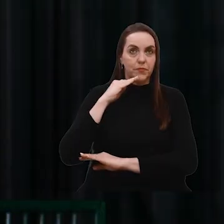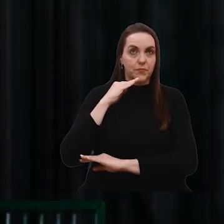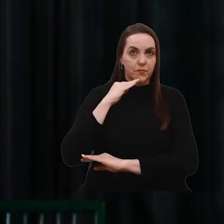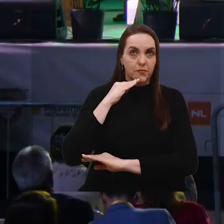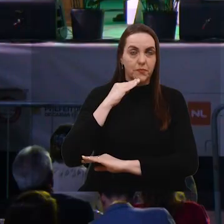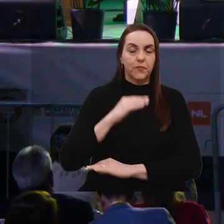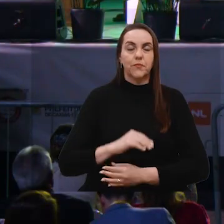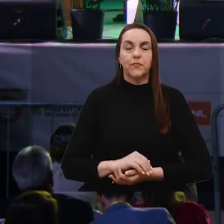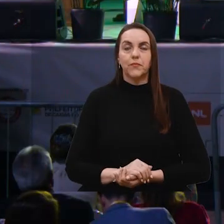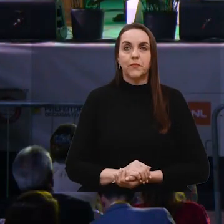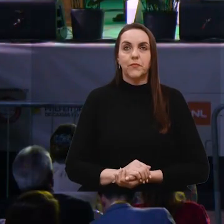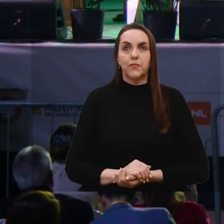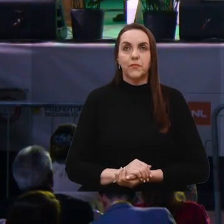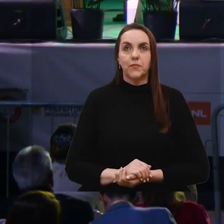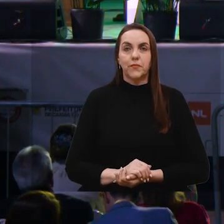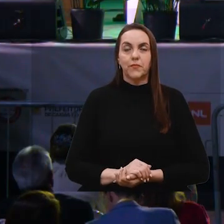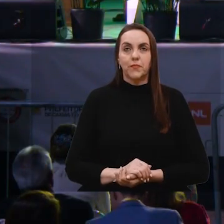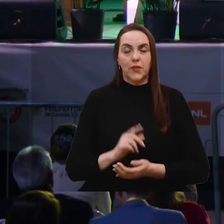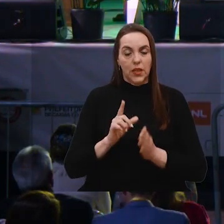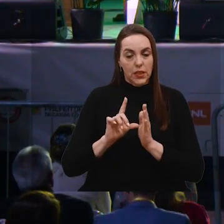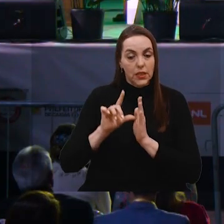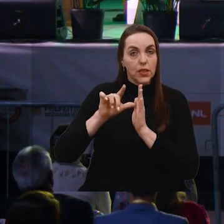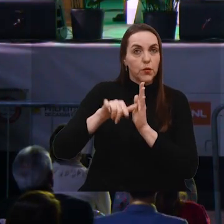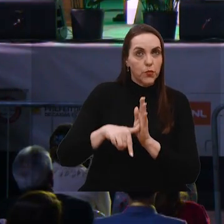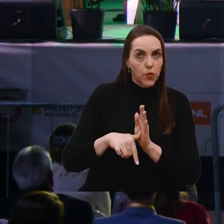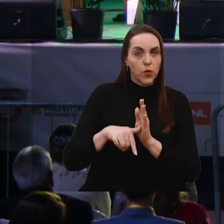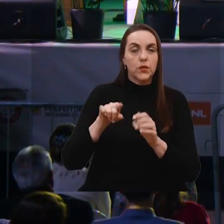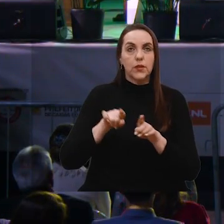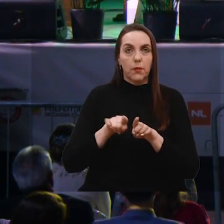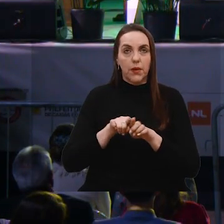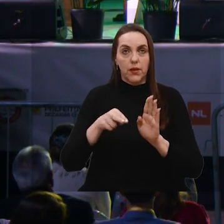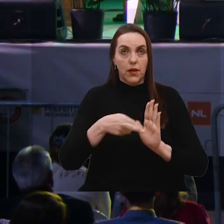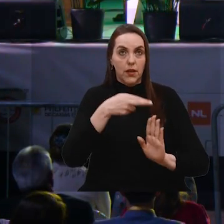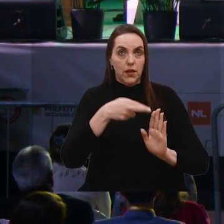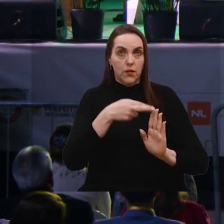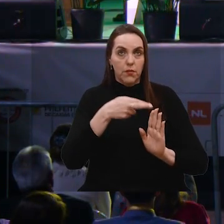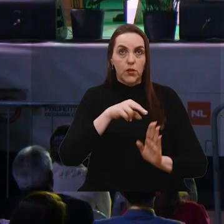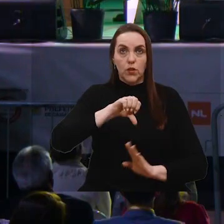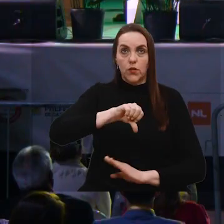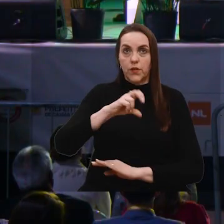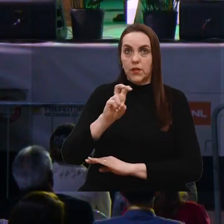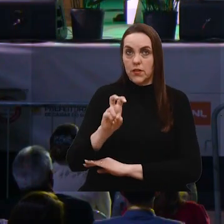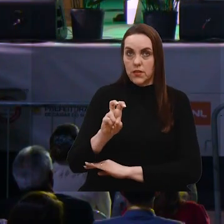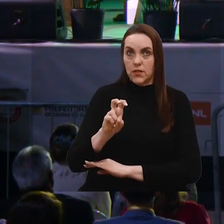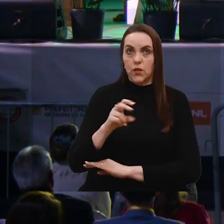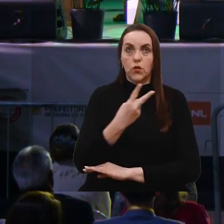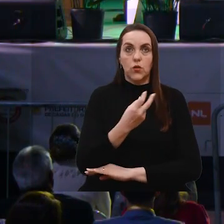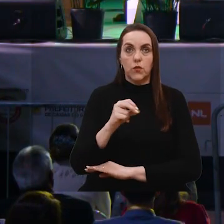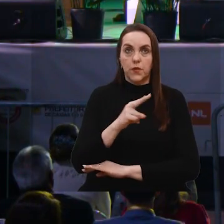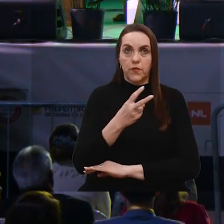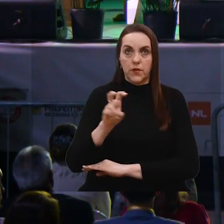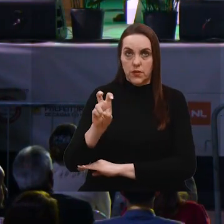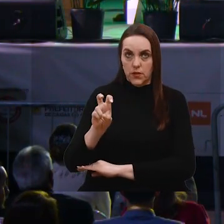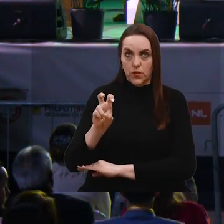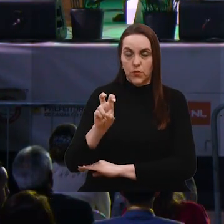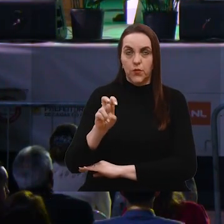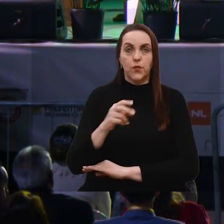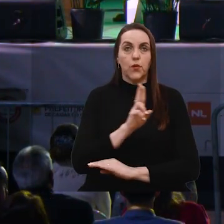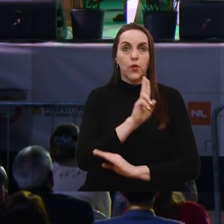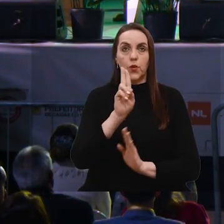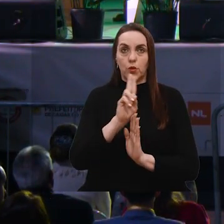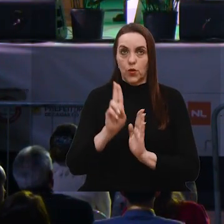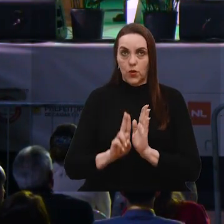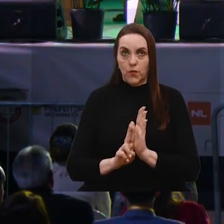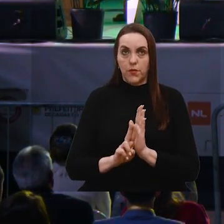Bueno e vereador Alexandre Bortoluz. E, posteriormente, por meio do requerimento 95